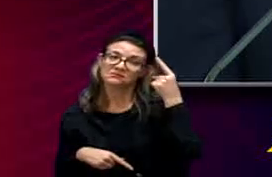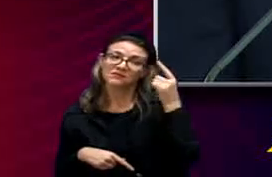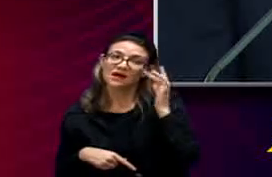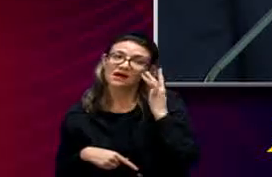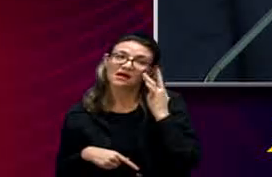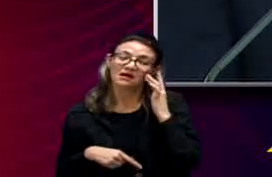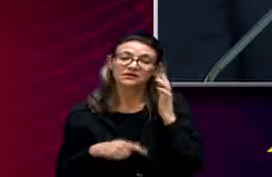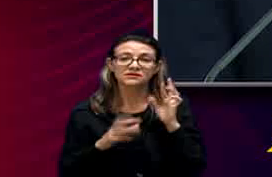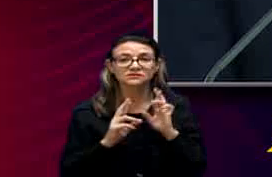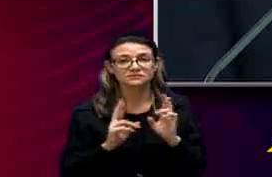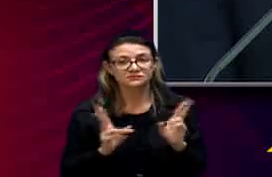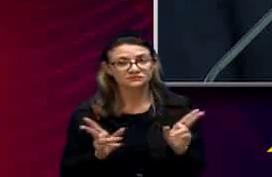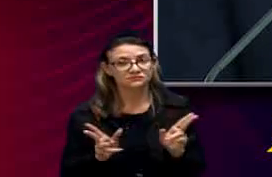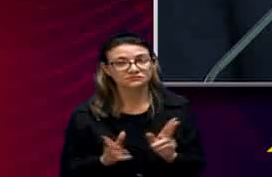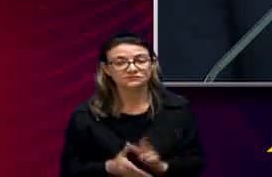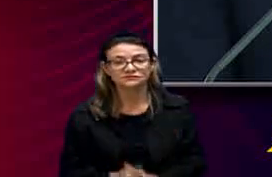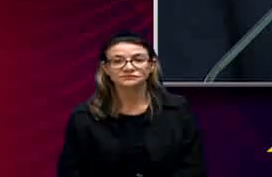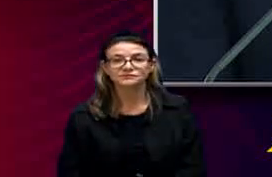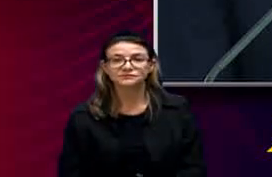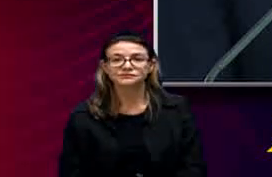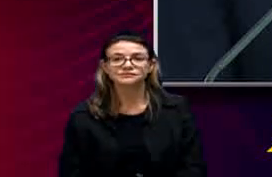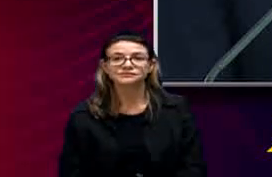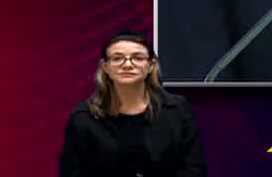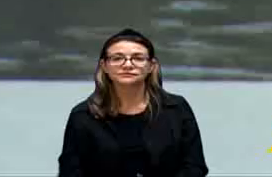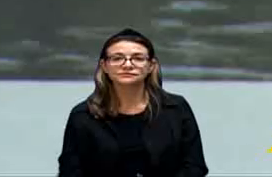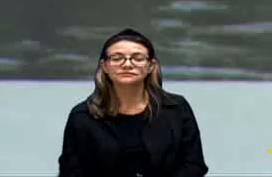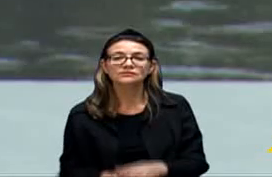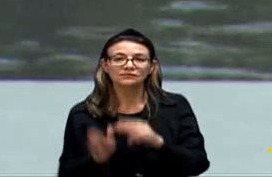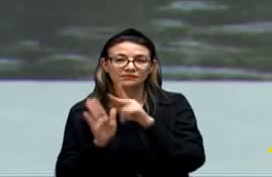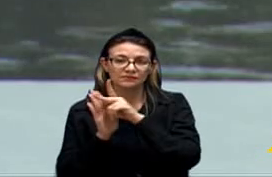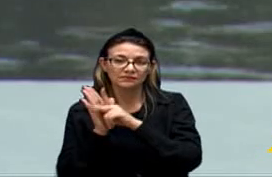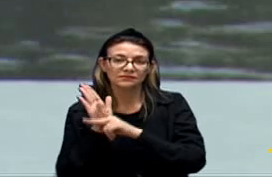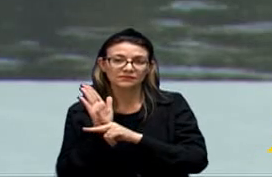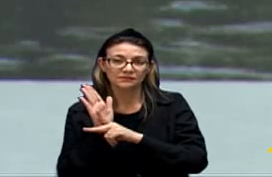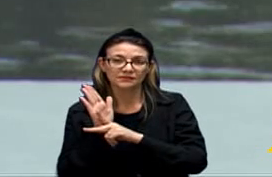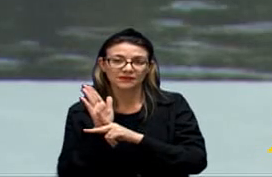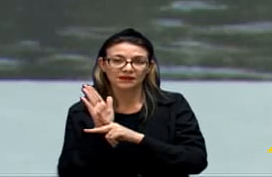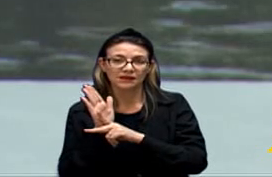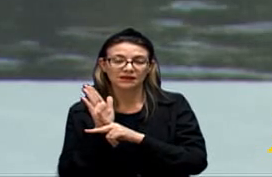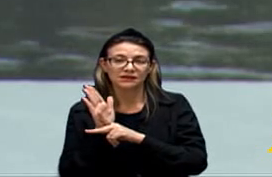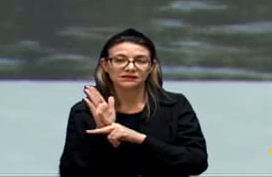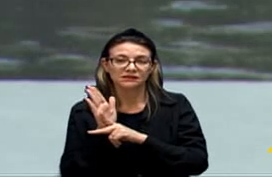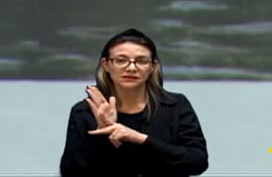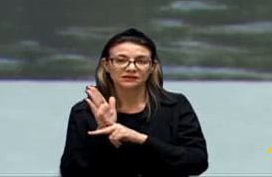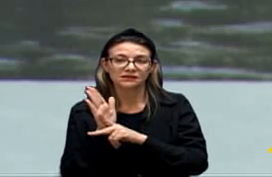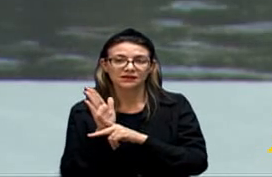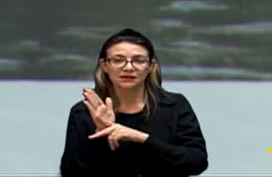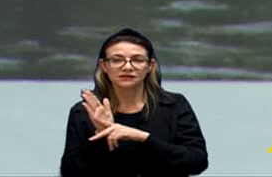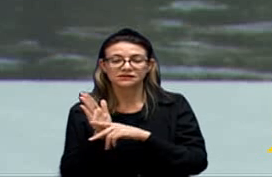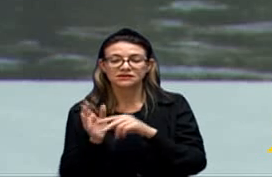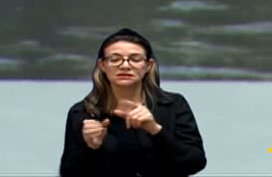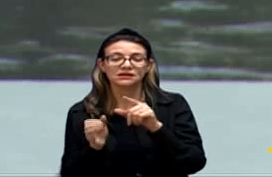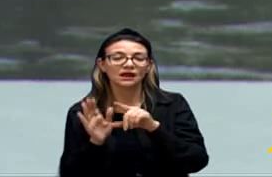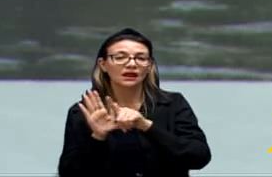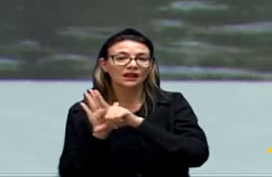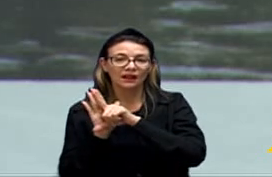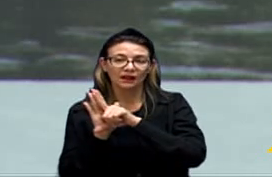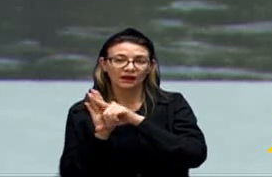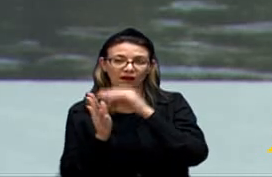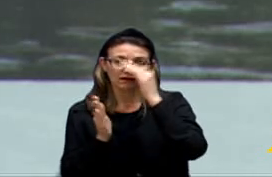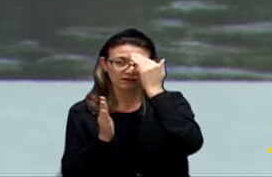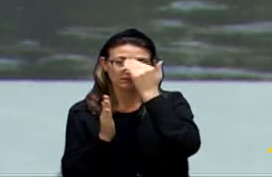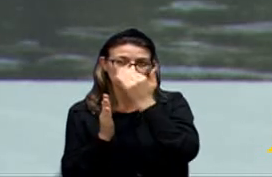é isso que eu t dizendo Ah sim até esse projeto Vereador ele é inconstitucional e eu vou mandar ele para